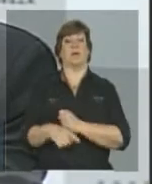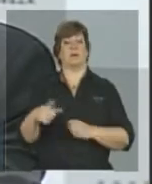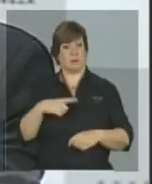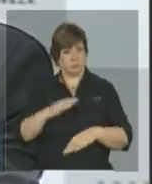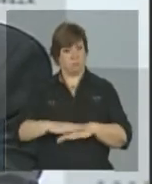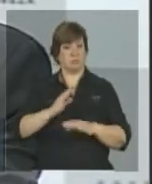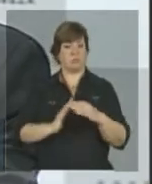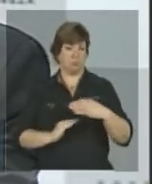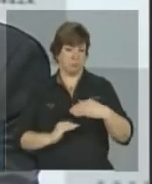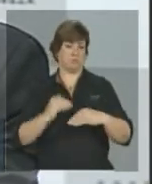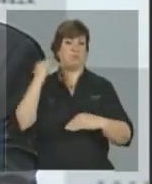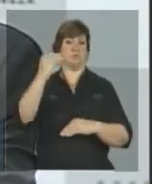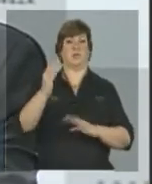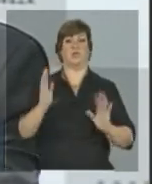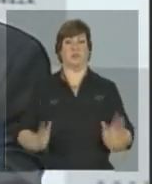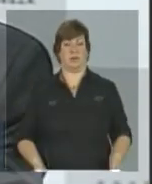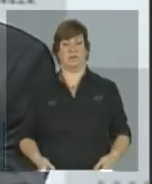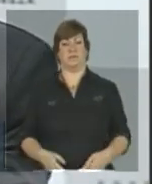milhão de população.